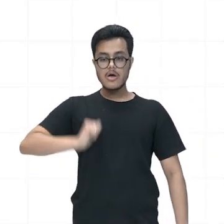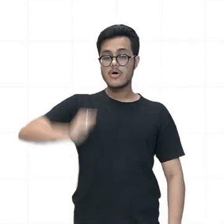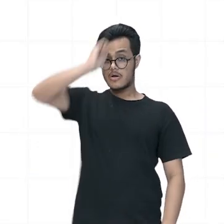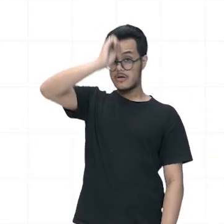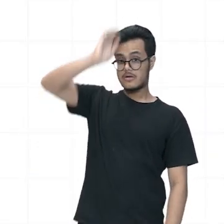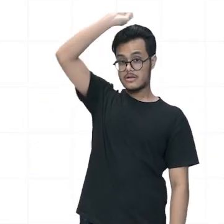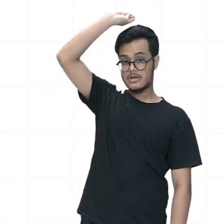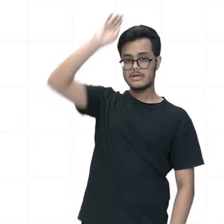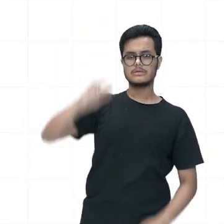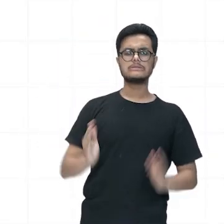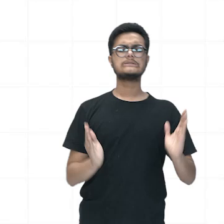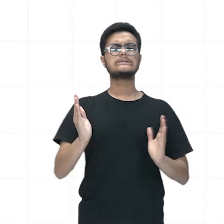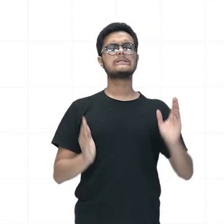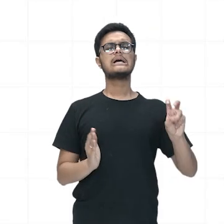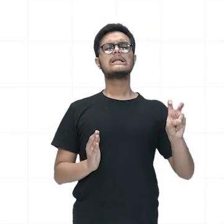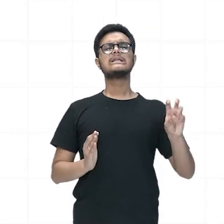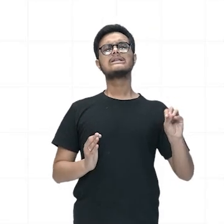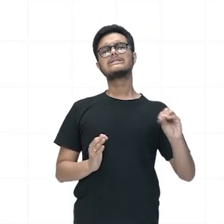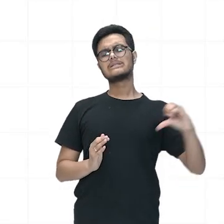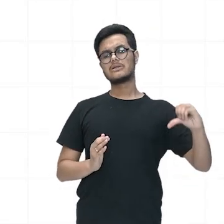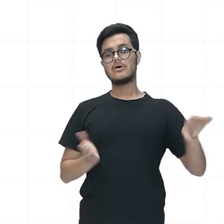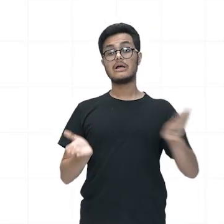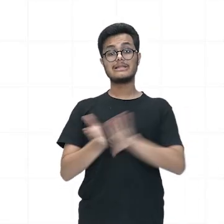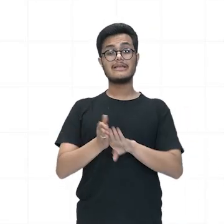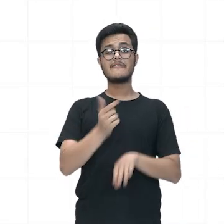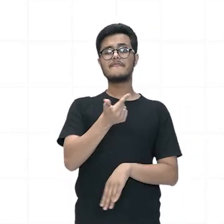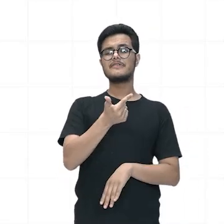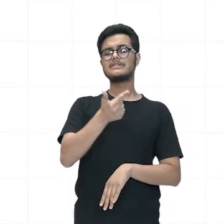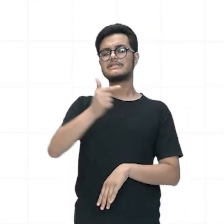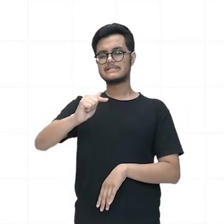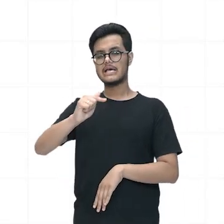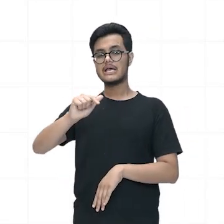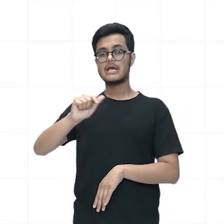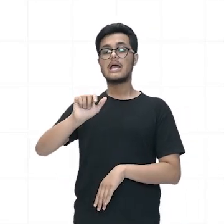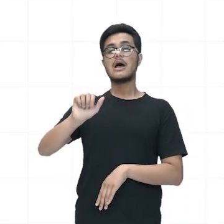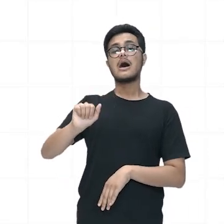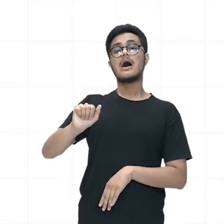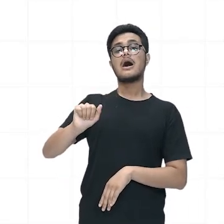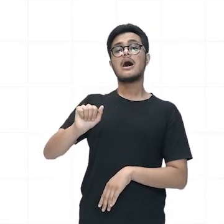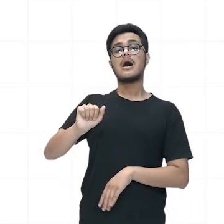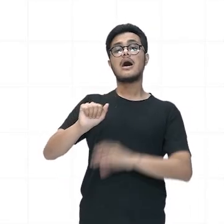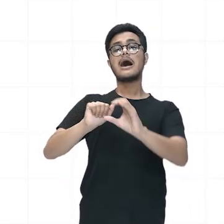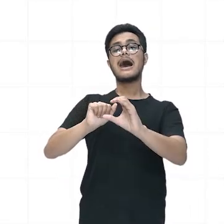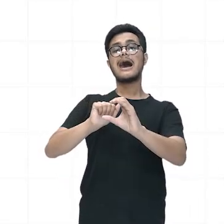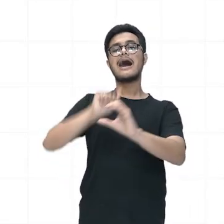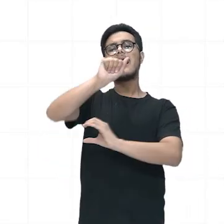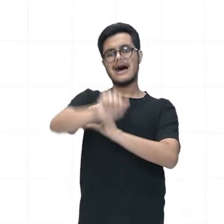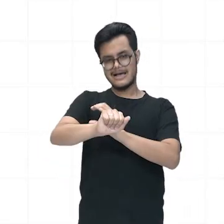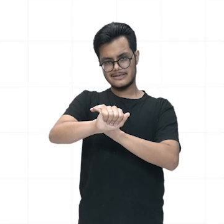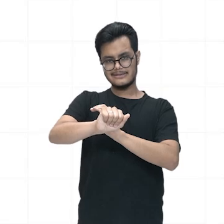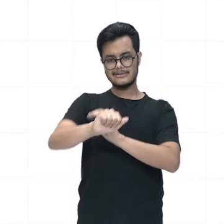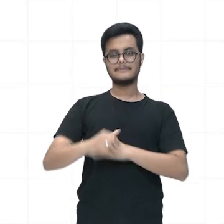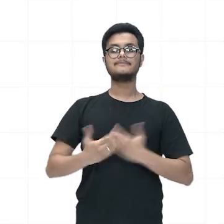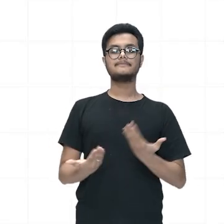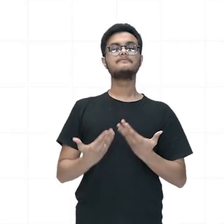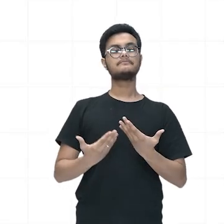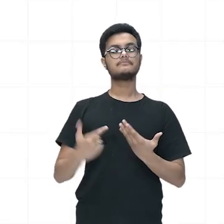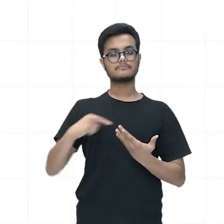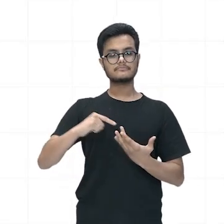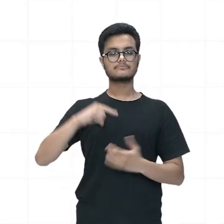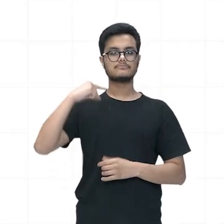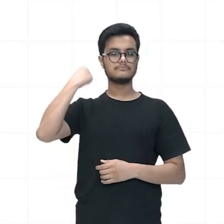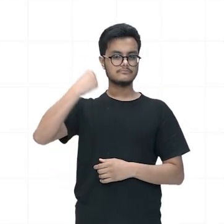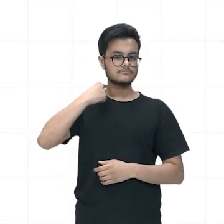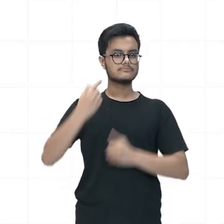a República Romana só tenha durado de 509 a 27 a.C., fundou as bases